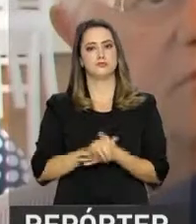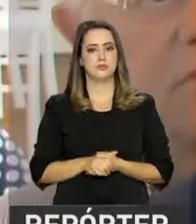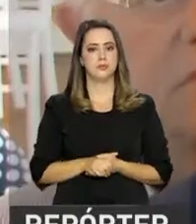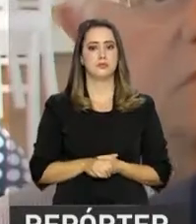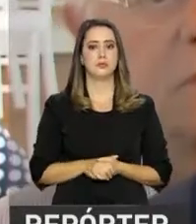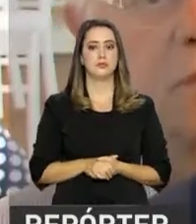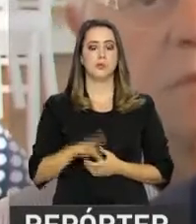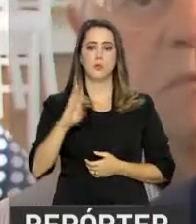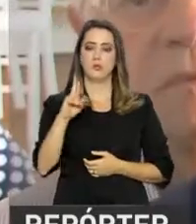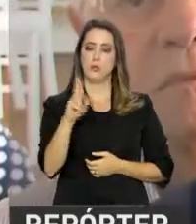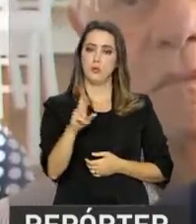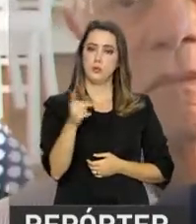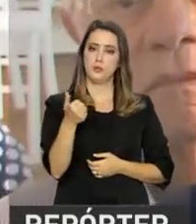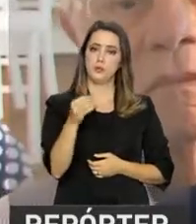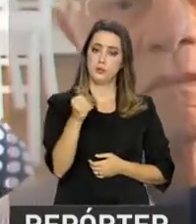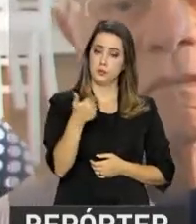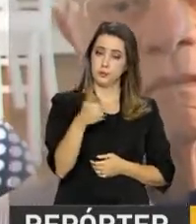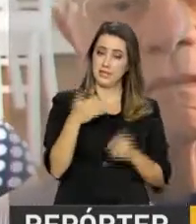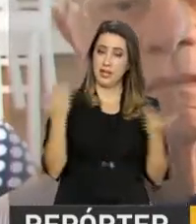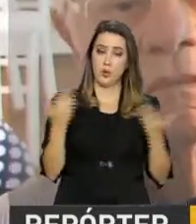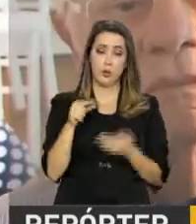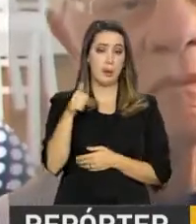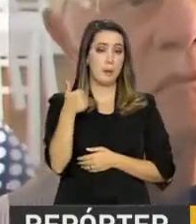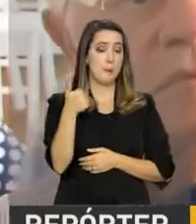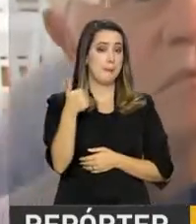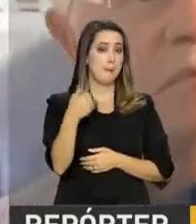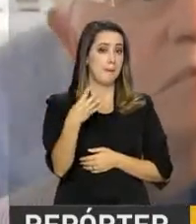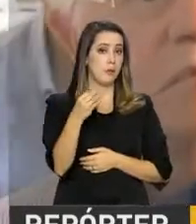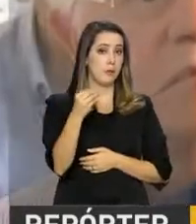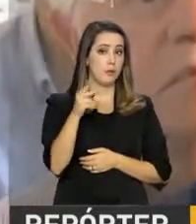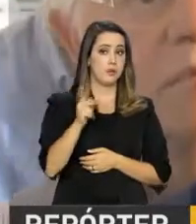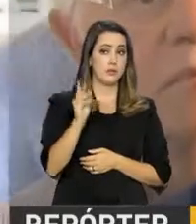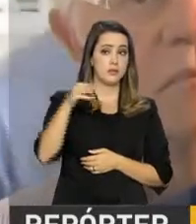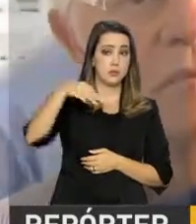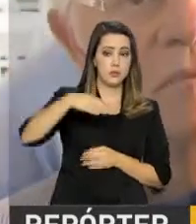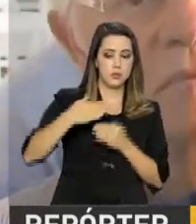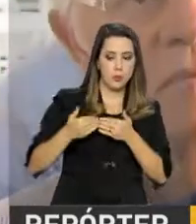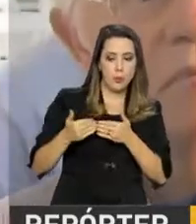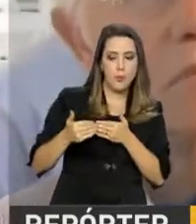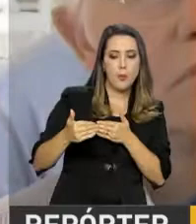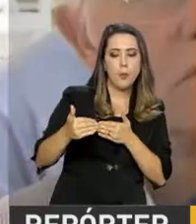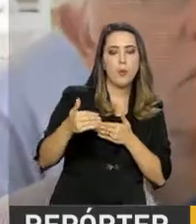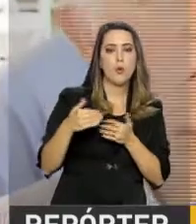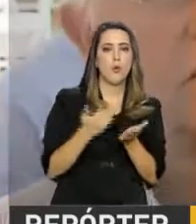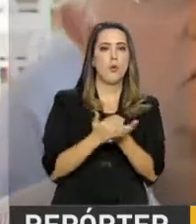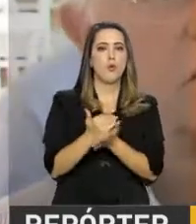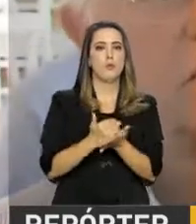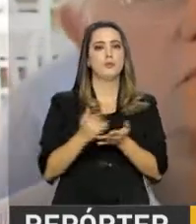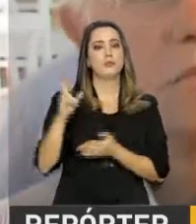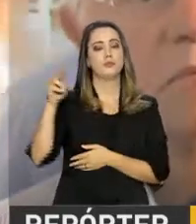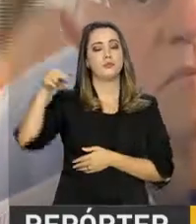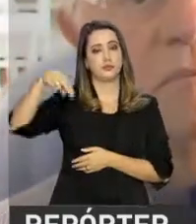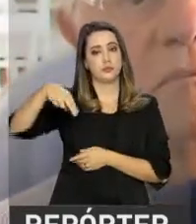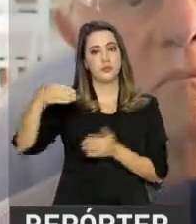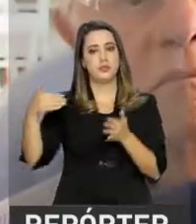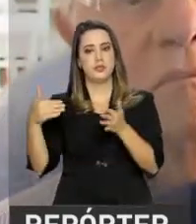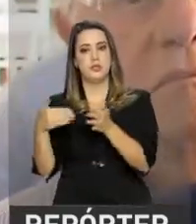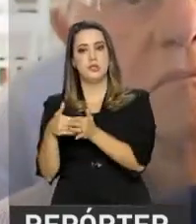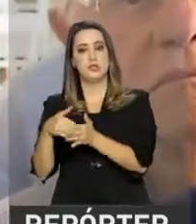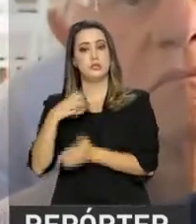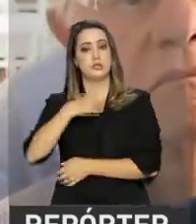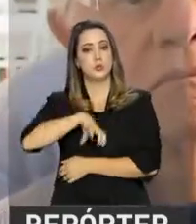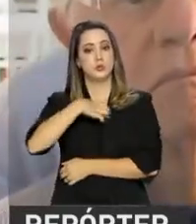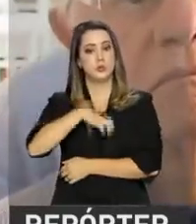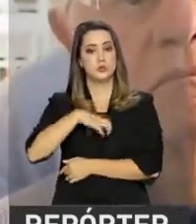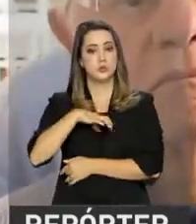é uma rodovia de 1.400 quilômetros, né, que nasce lá no Rio Grande do Norte e vai até Feira de Santana, na Bahia. A